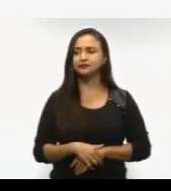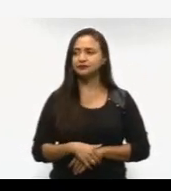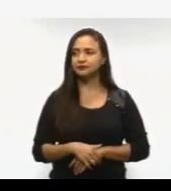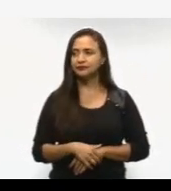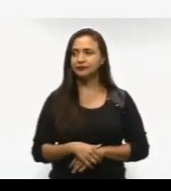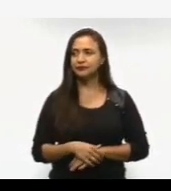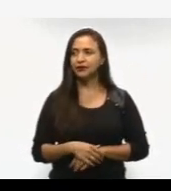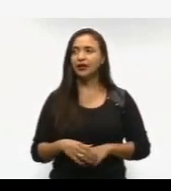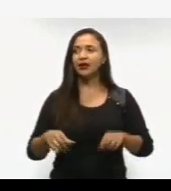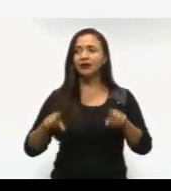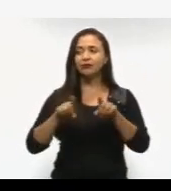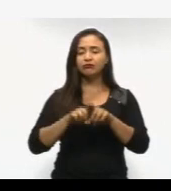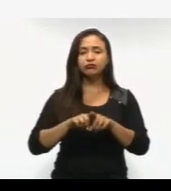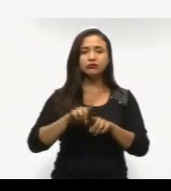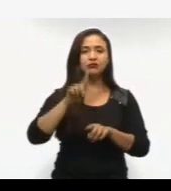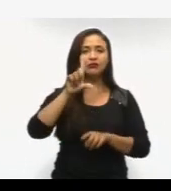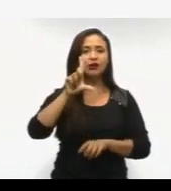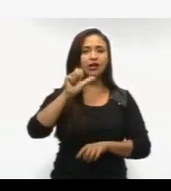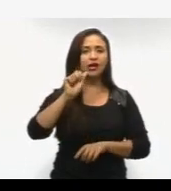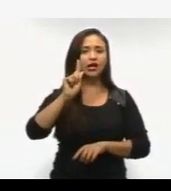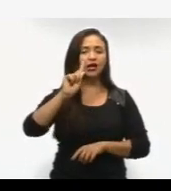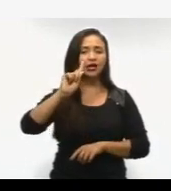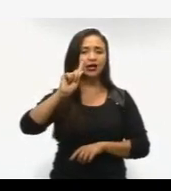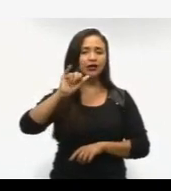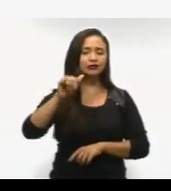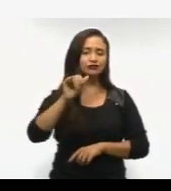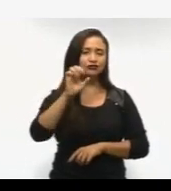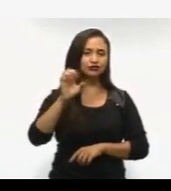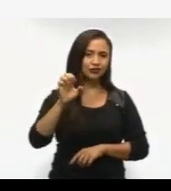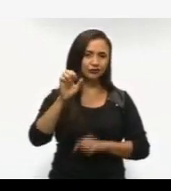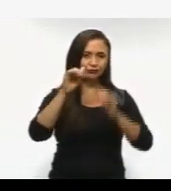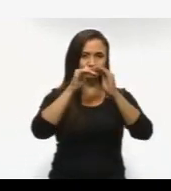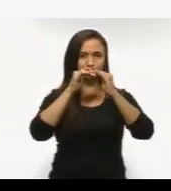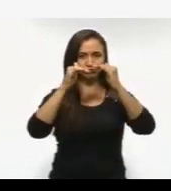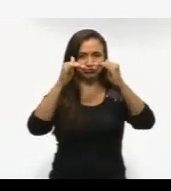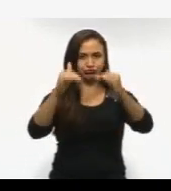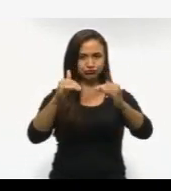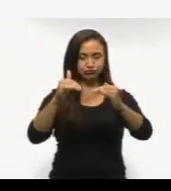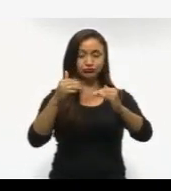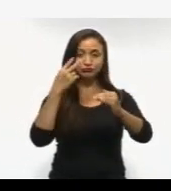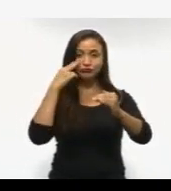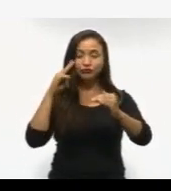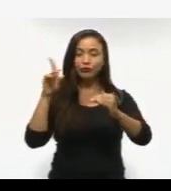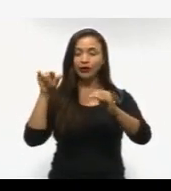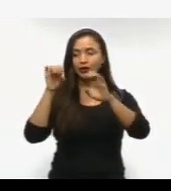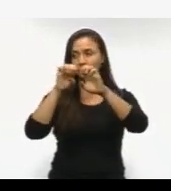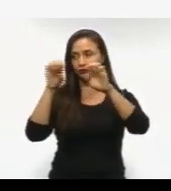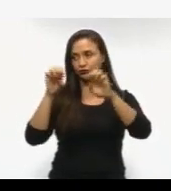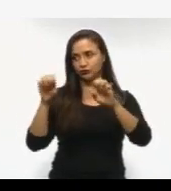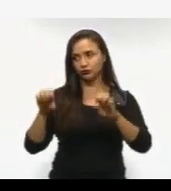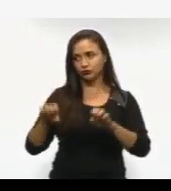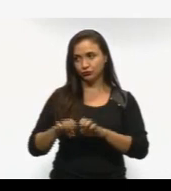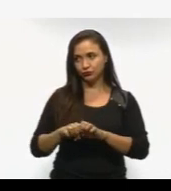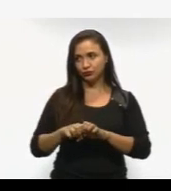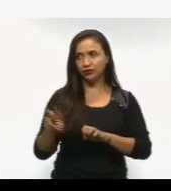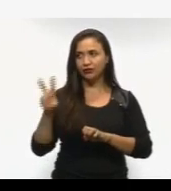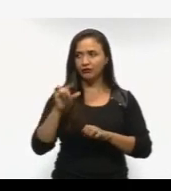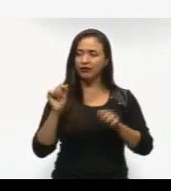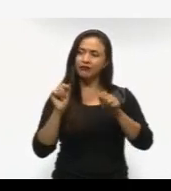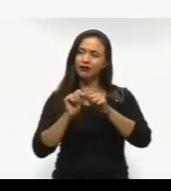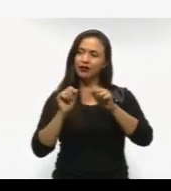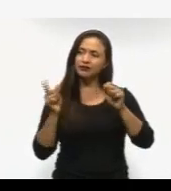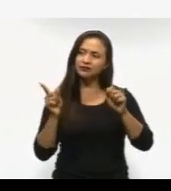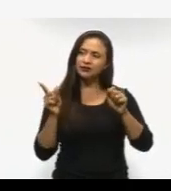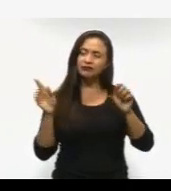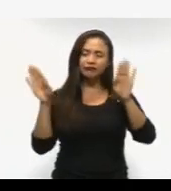e com a laje. Ok, tá aí a nossa estrutura. Aí a gente vem, faz o fechamento